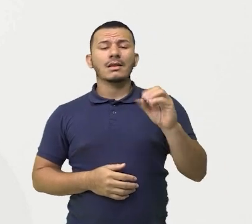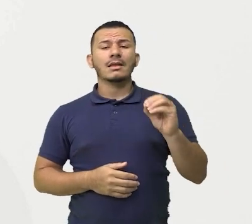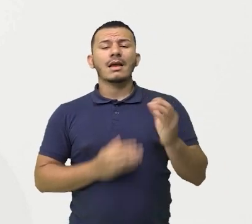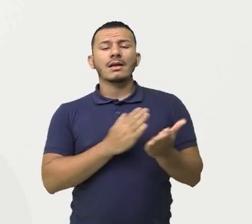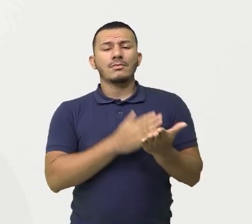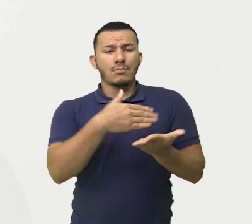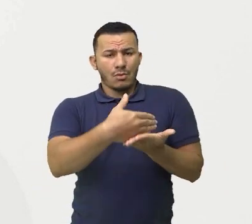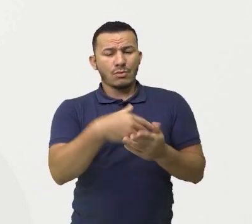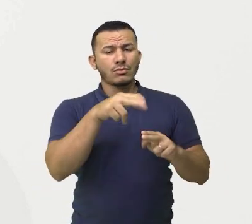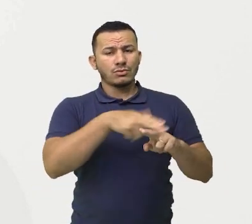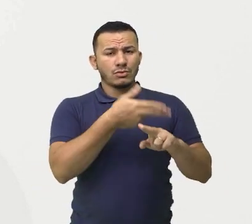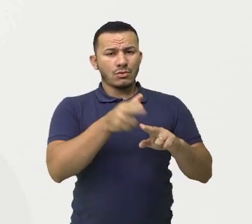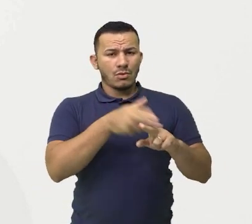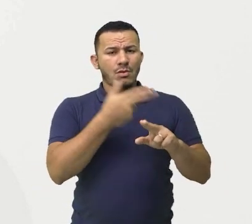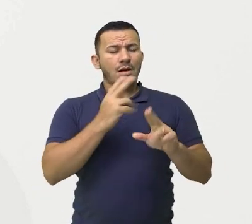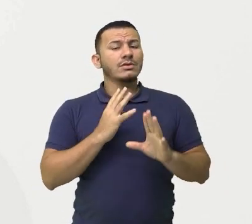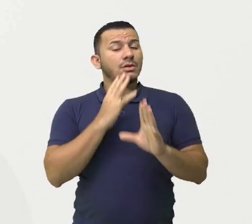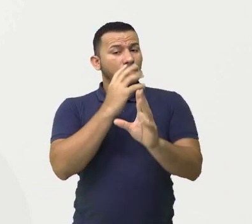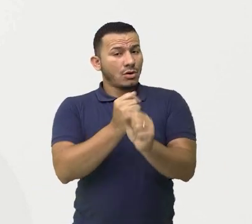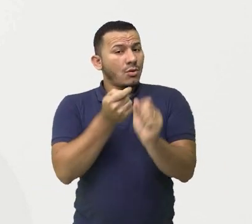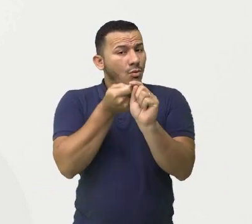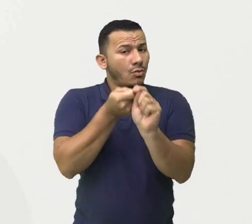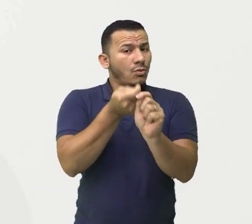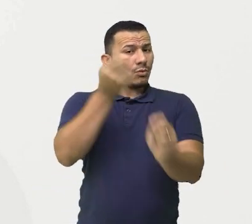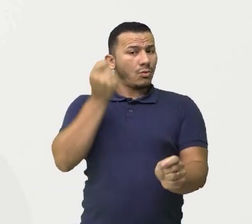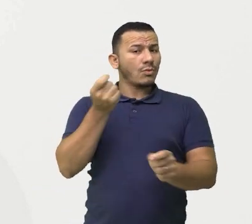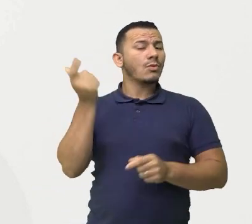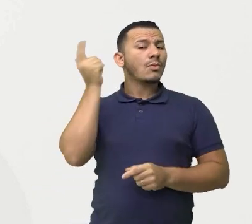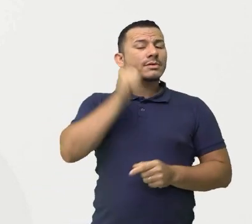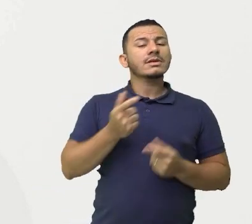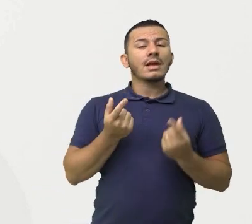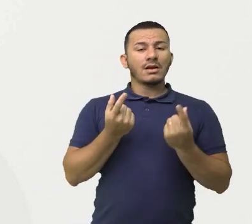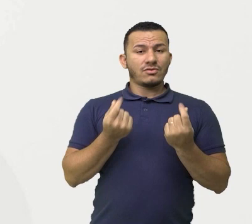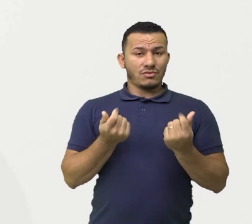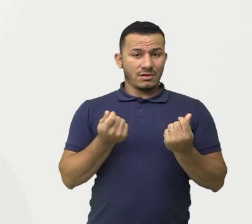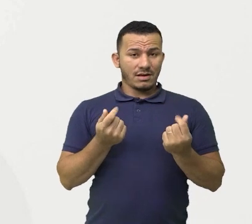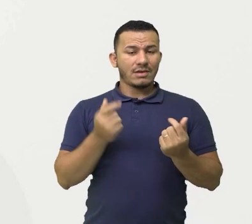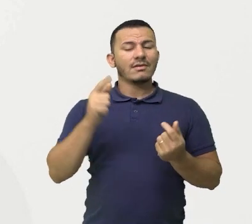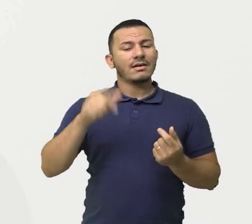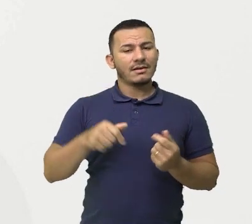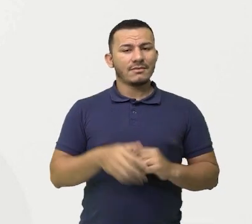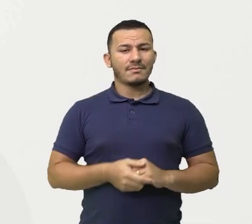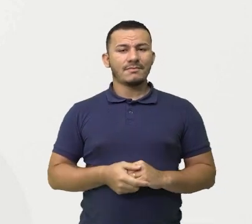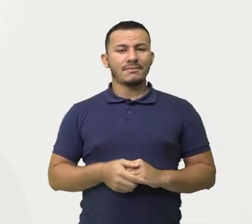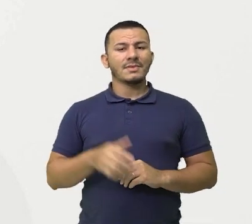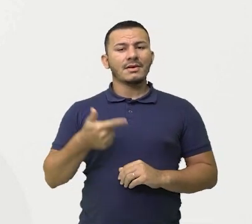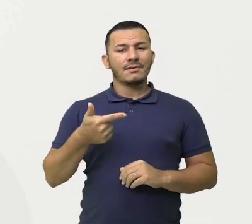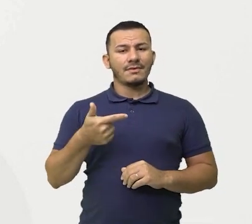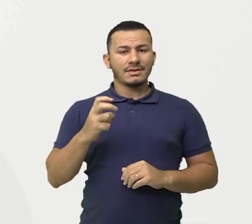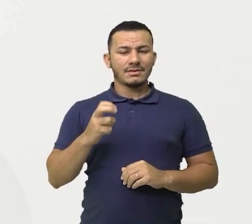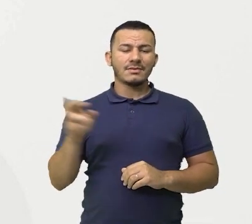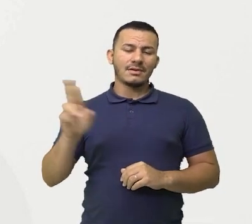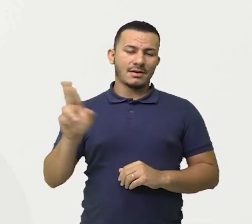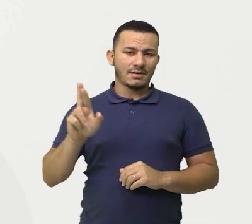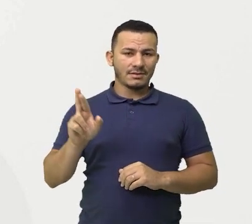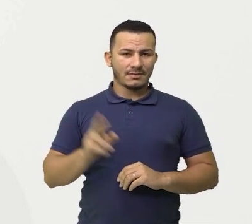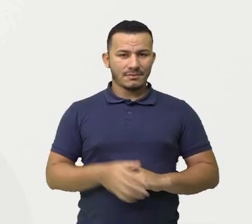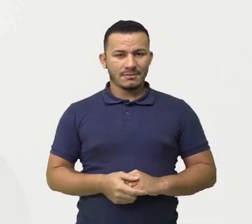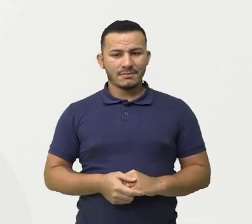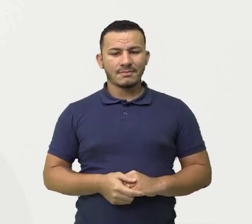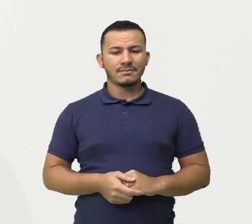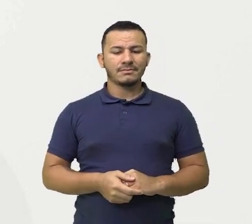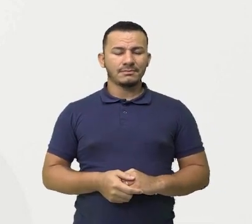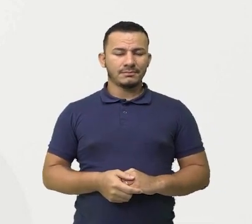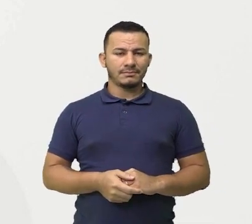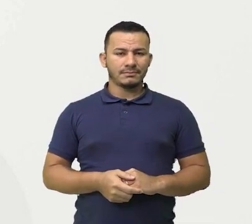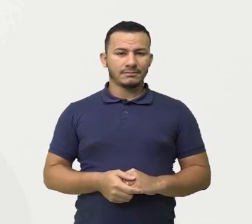10 bolos de chocolate, então o lucro pela venda dos bolos de chocolate, então, será de R$ 25,00.